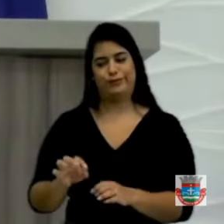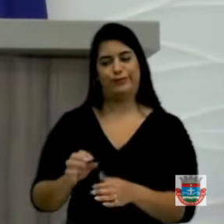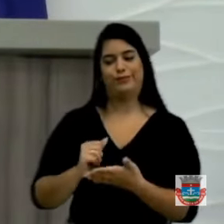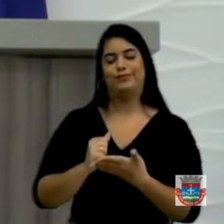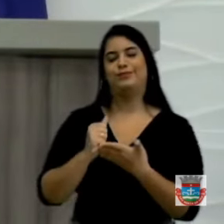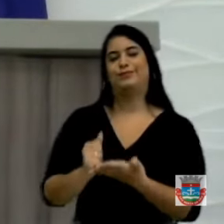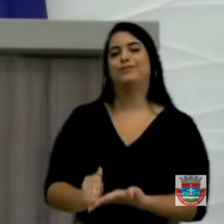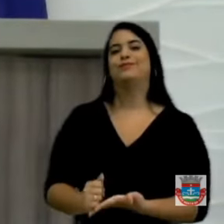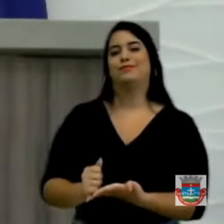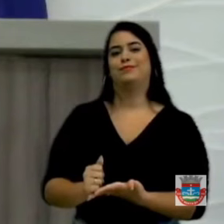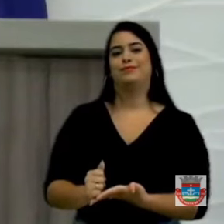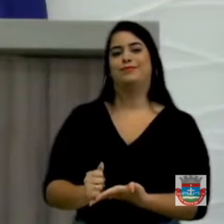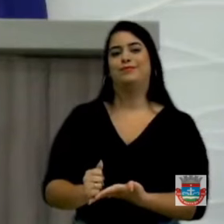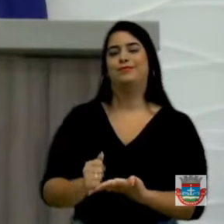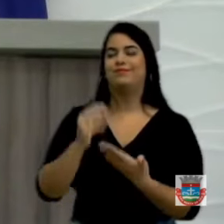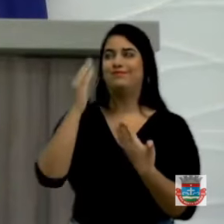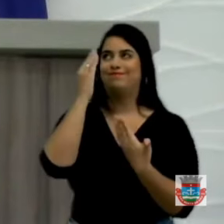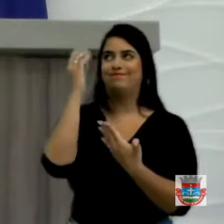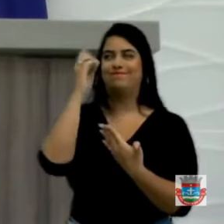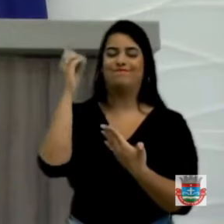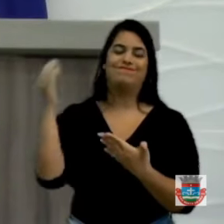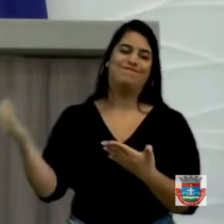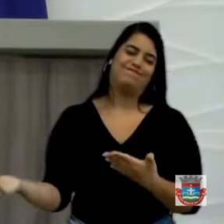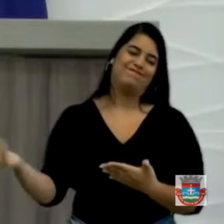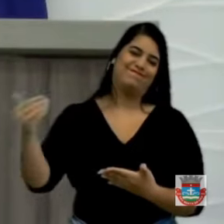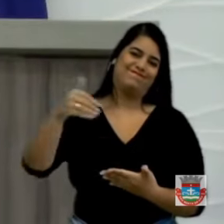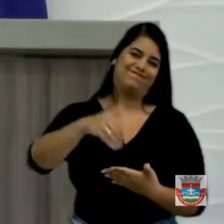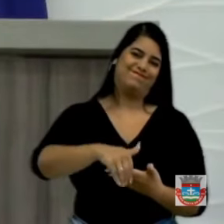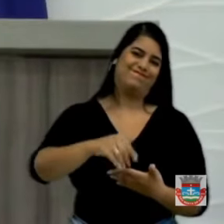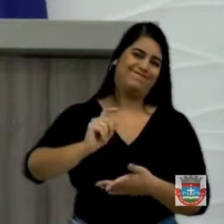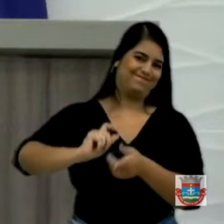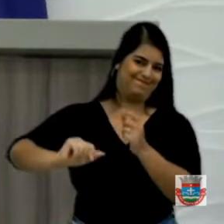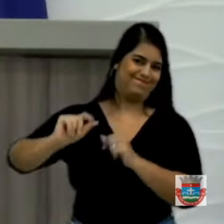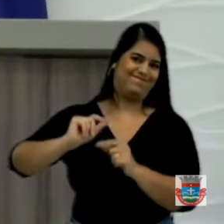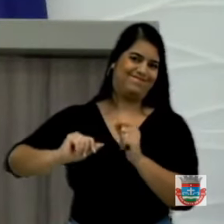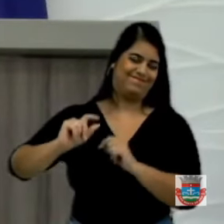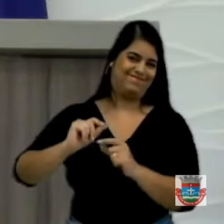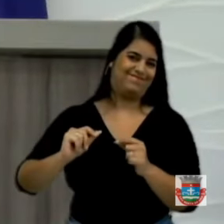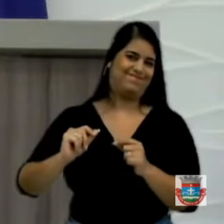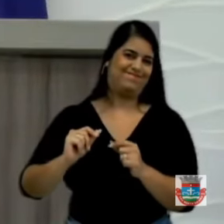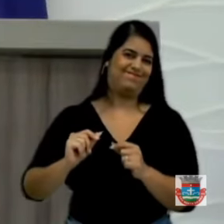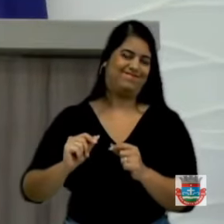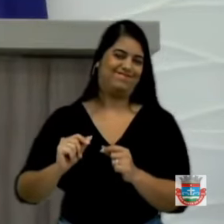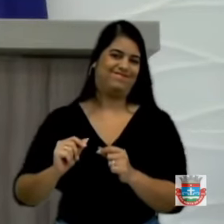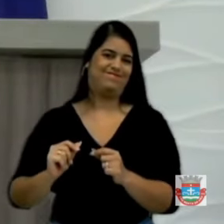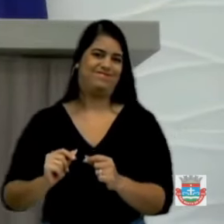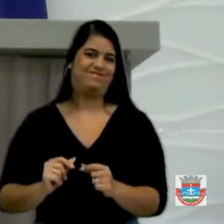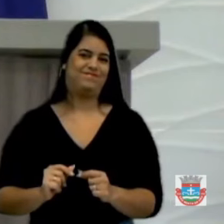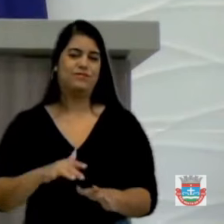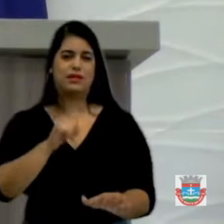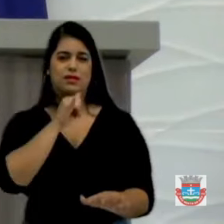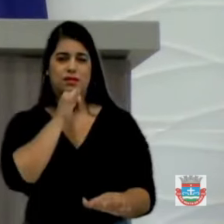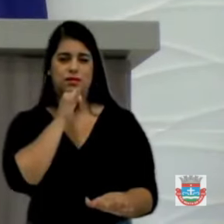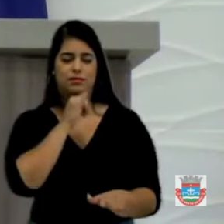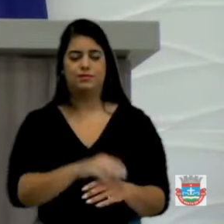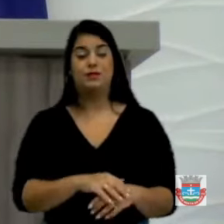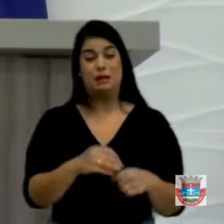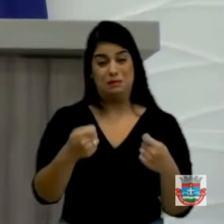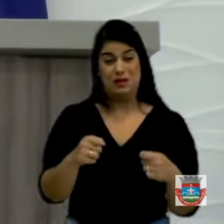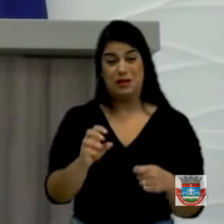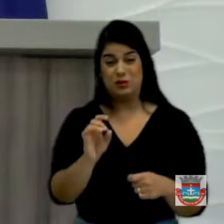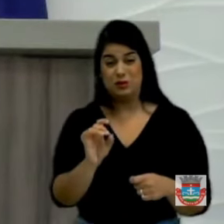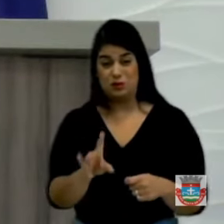tantas emendas que, graças a Deus, vem mandando. Porque se na verdade, se fosse depender de